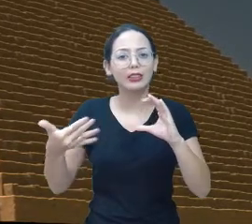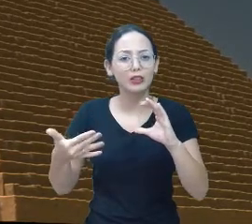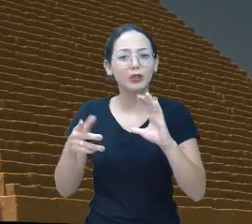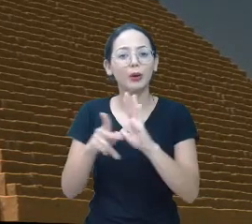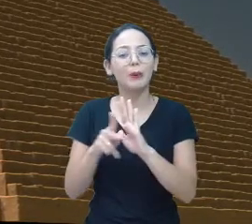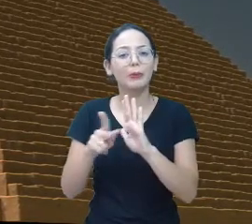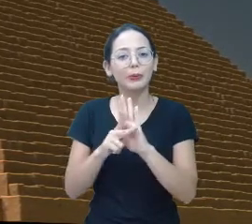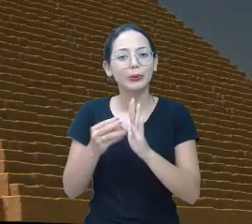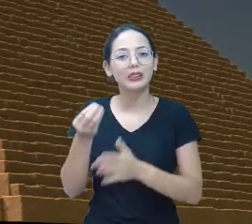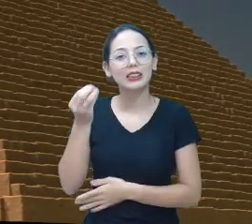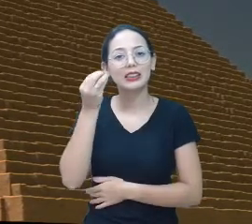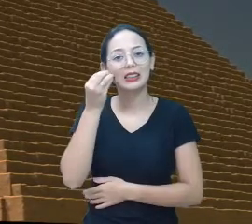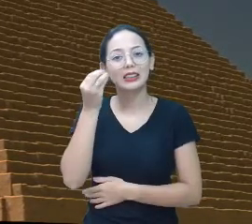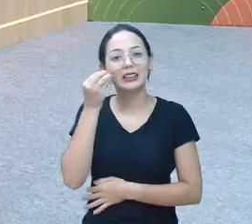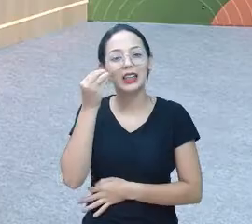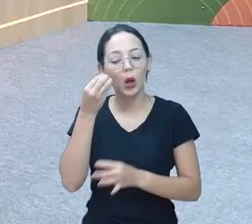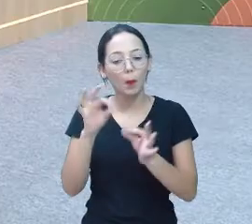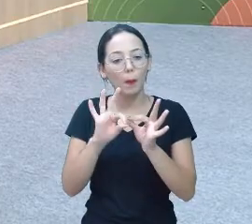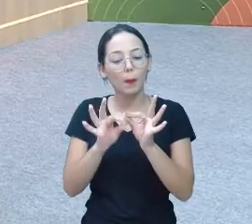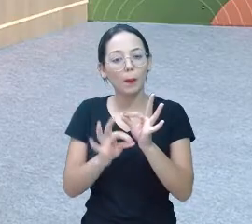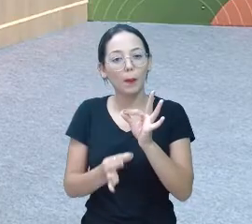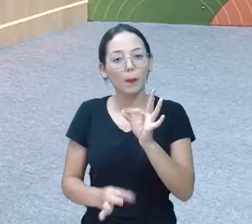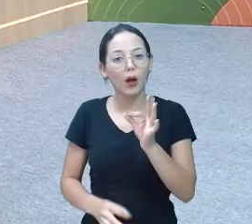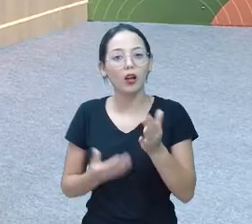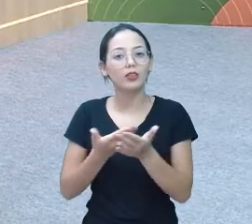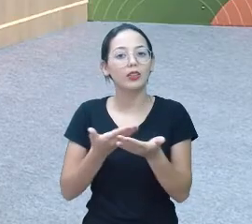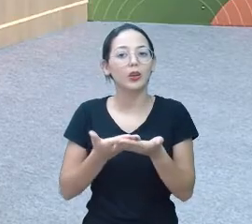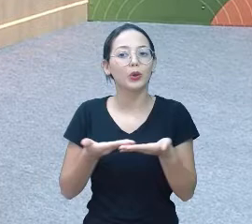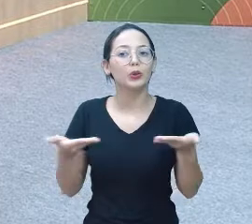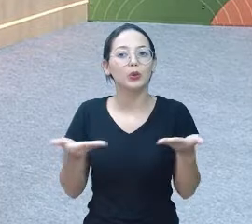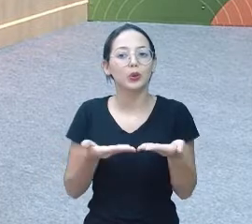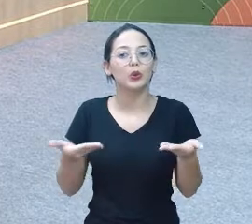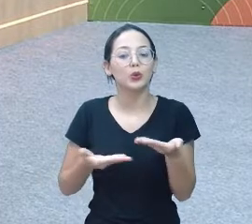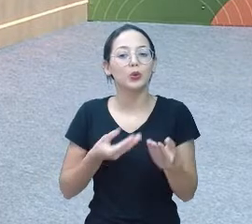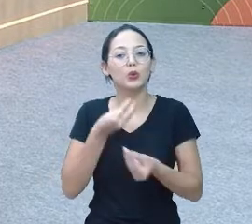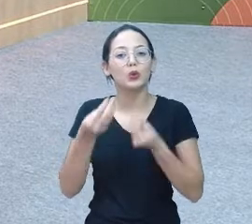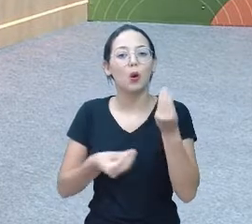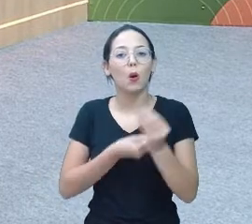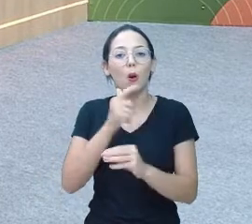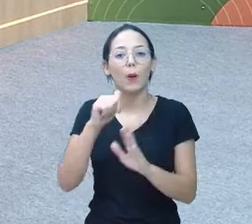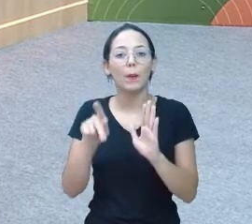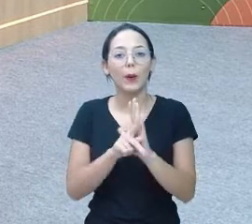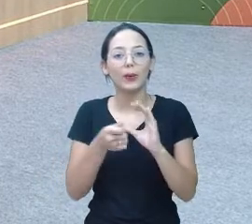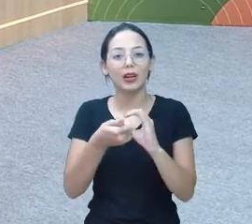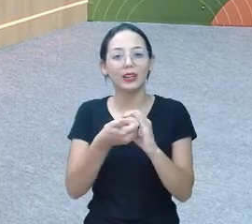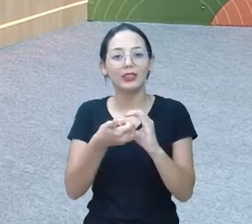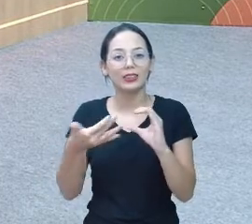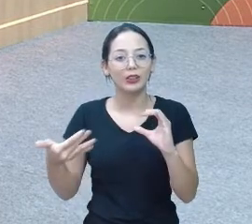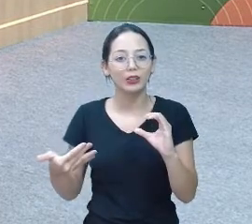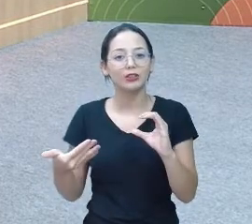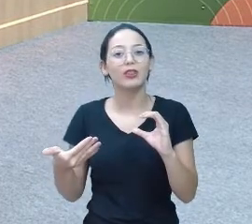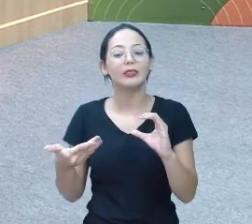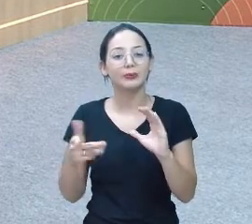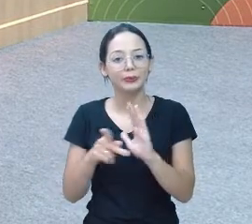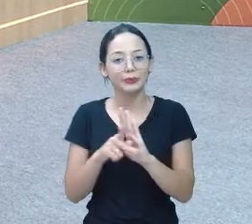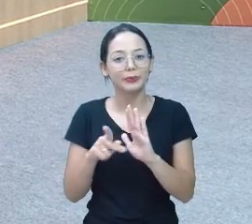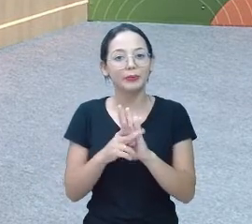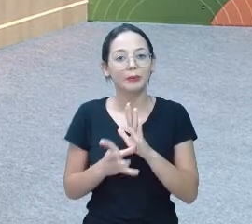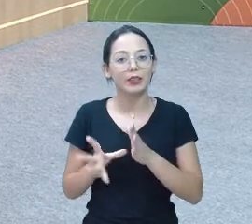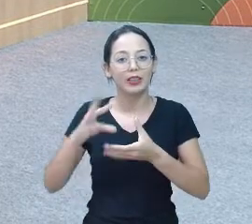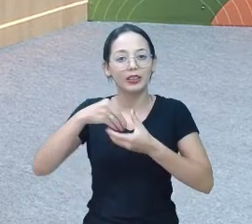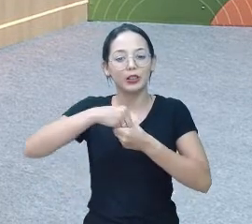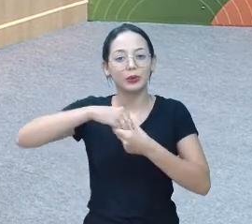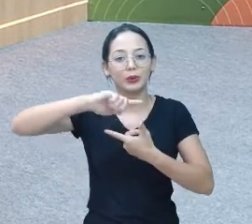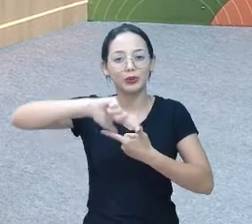que a gente vai tentar descrever na aula de hoje, de como é que essas características elas aparecem na